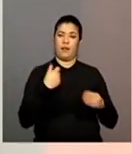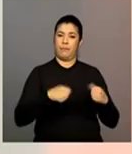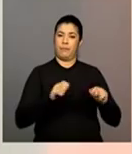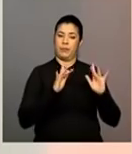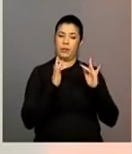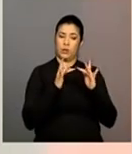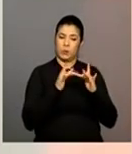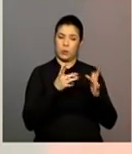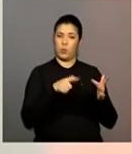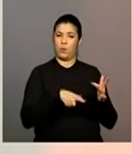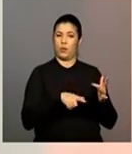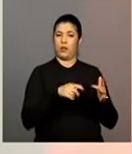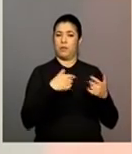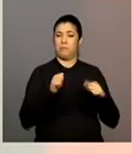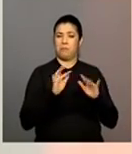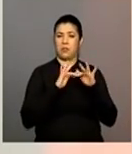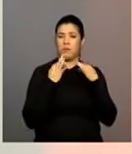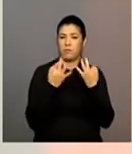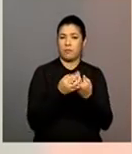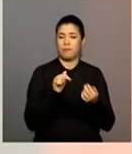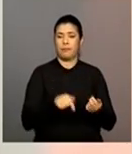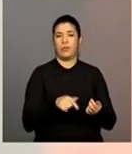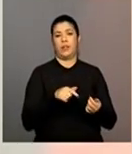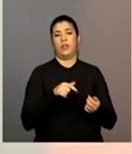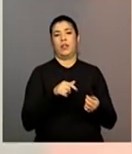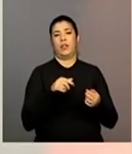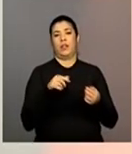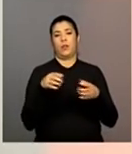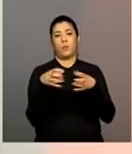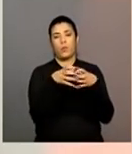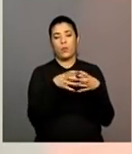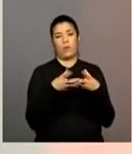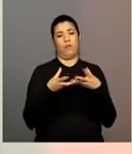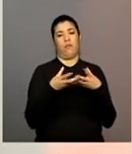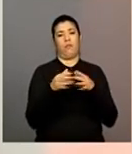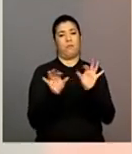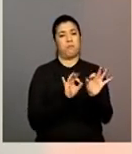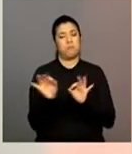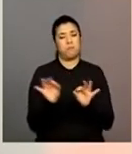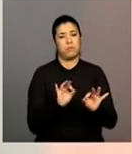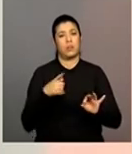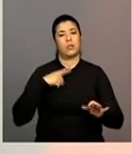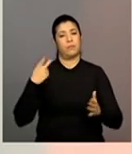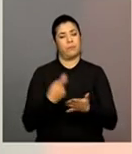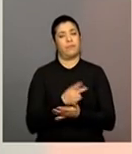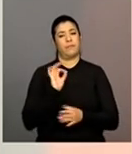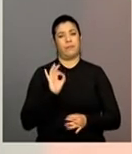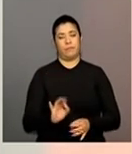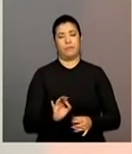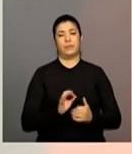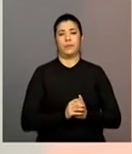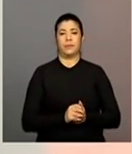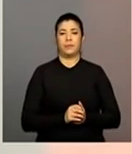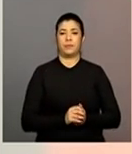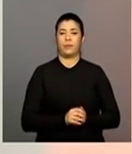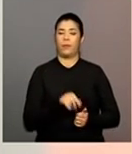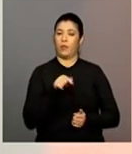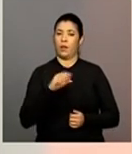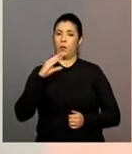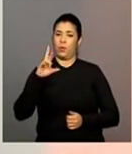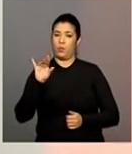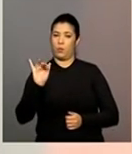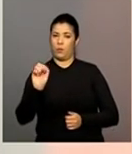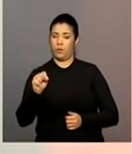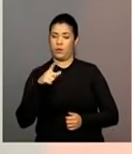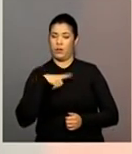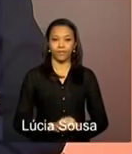passem a cuidar eh daquilo como como uma coletividade de fato então o o o cis é este é